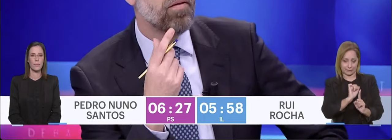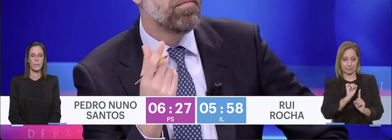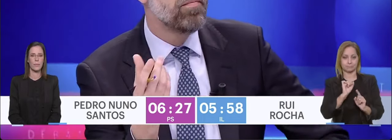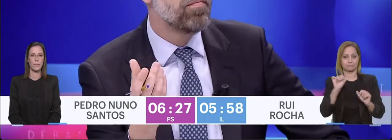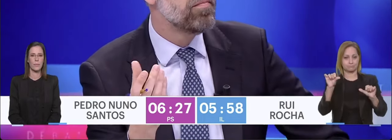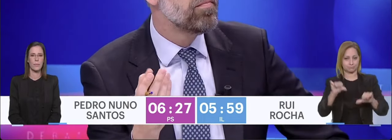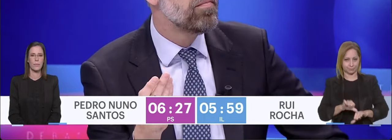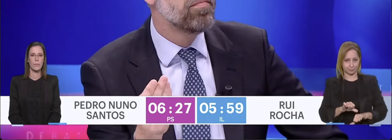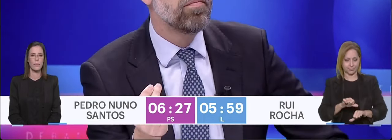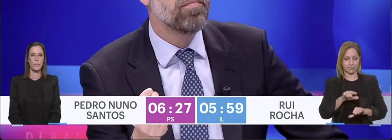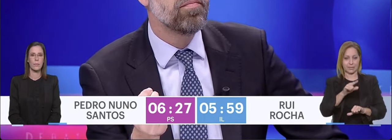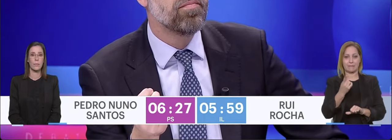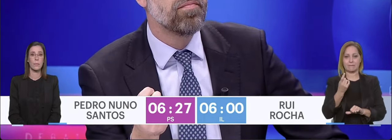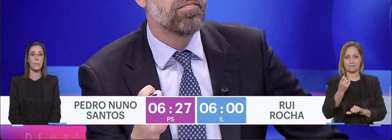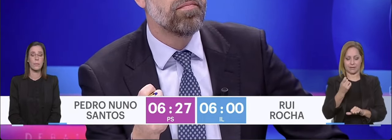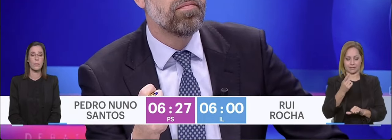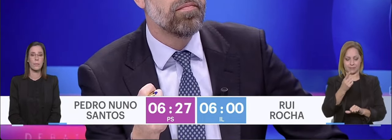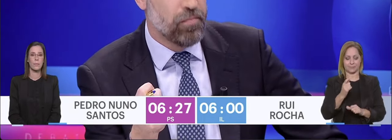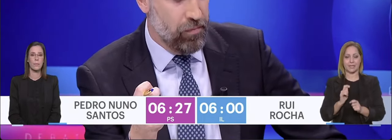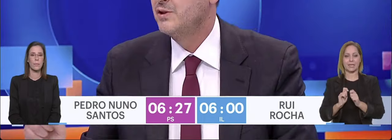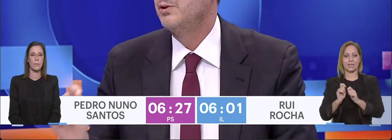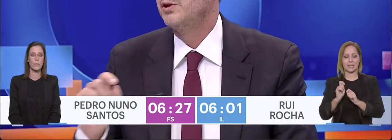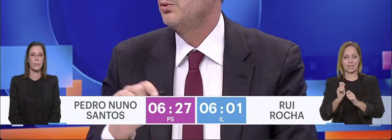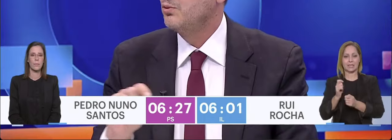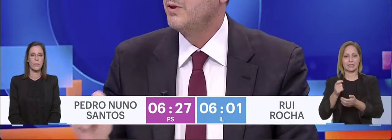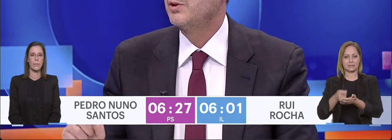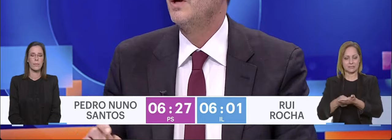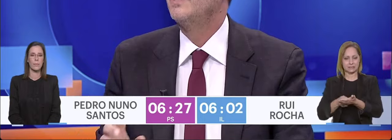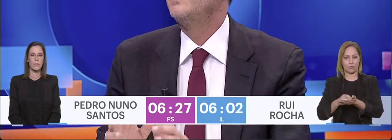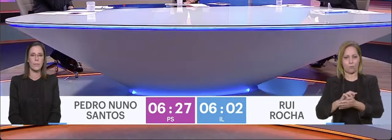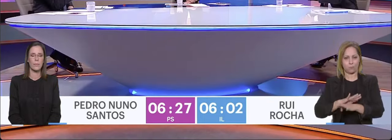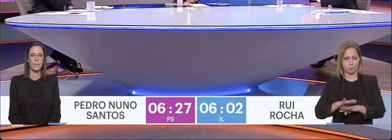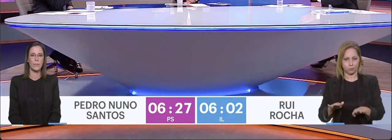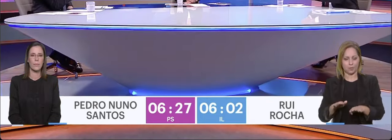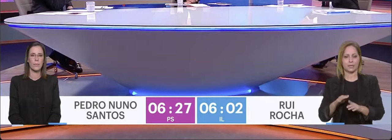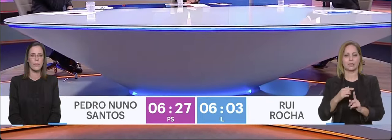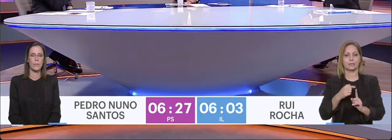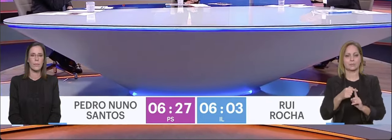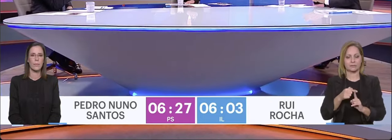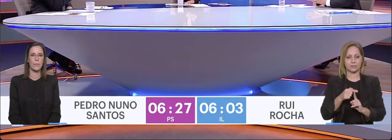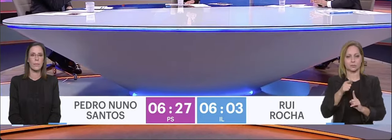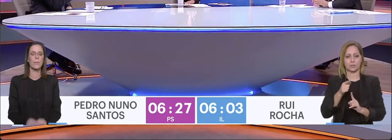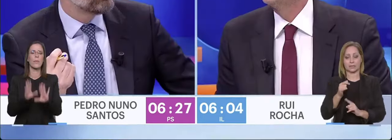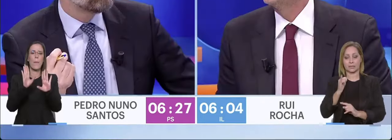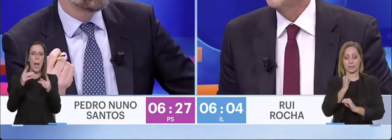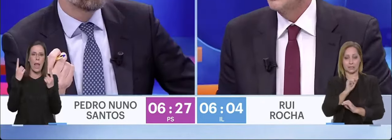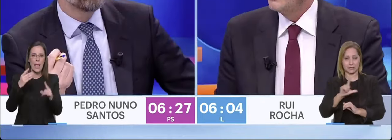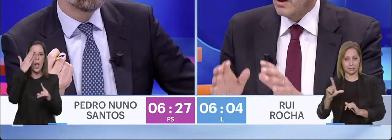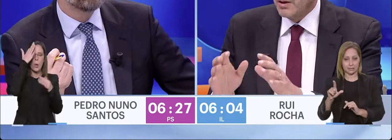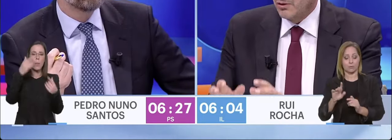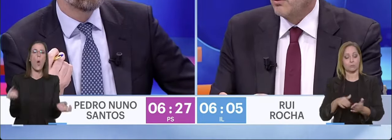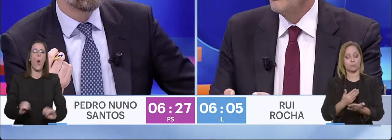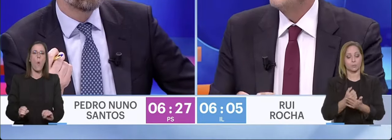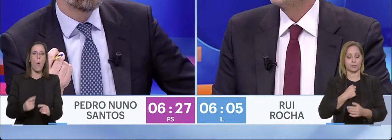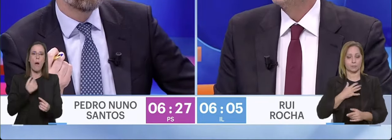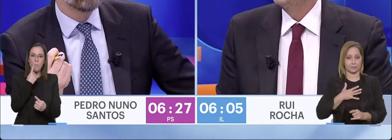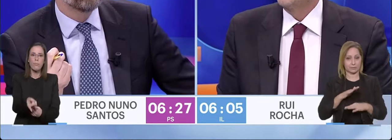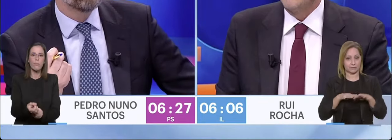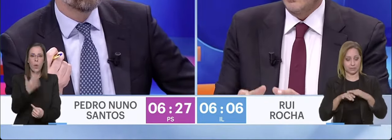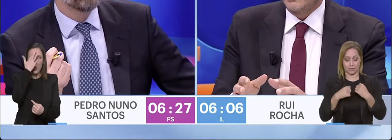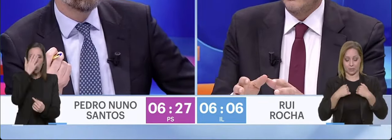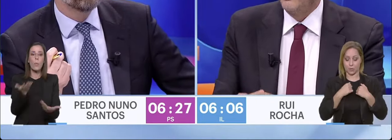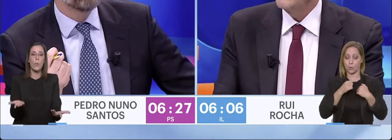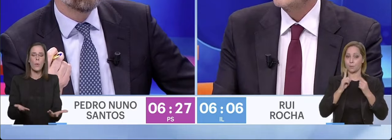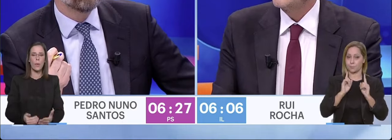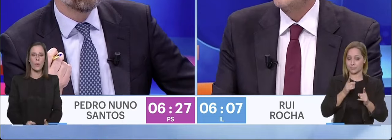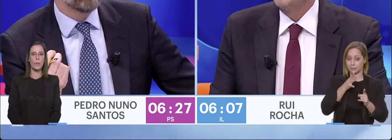considera aquilo que são o fim das isenções dos benefícios e tudo isso que a iniciativa Liberal propõe por nú ou não tem um número para avançar Como eu disse no